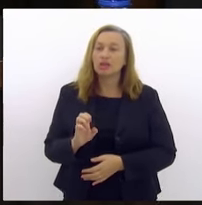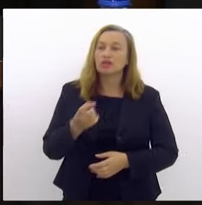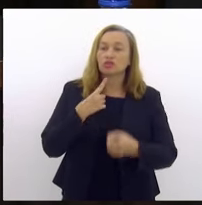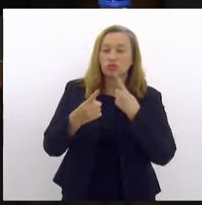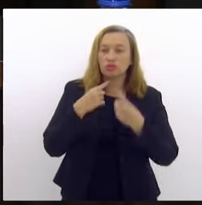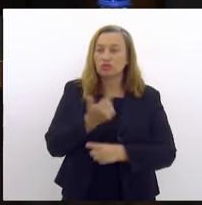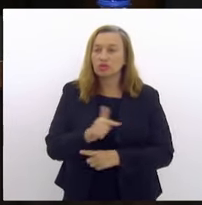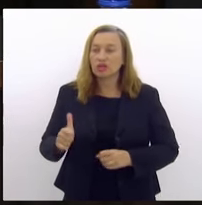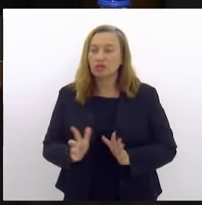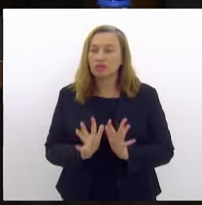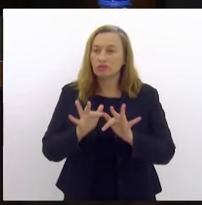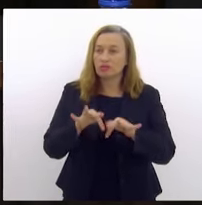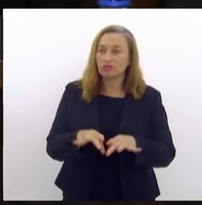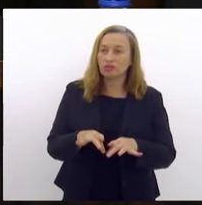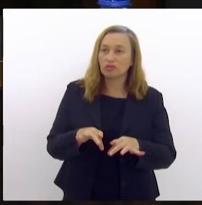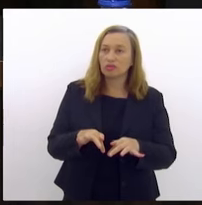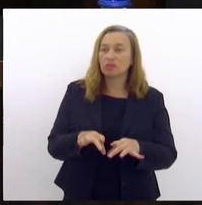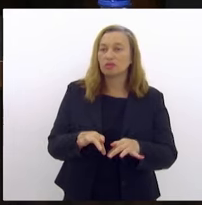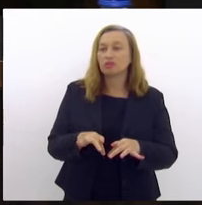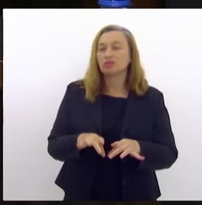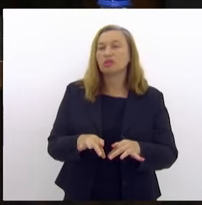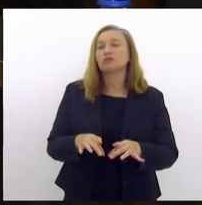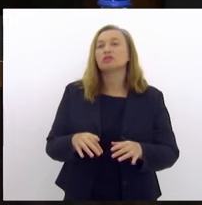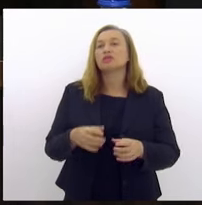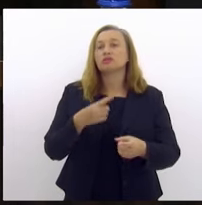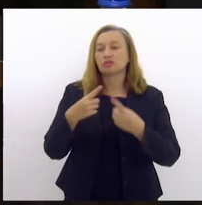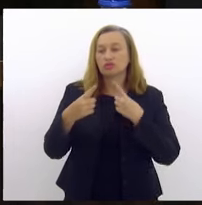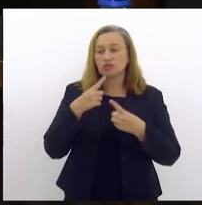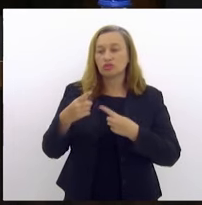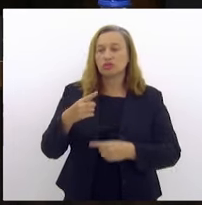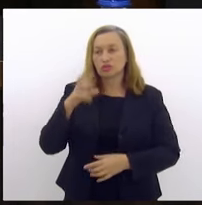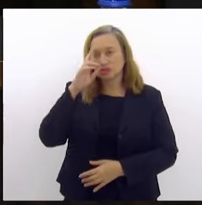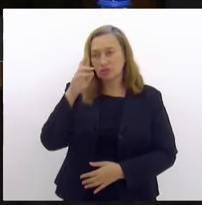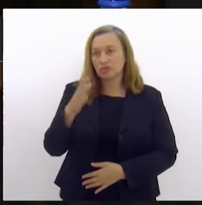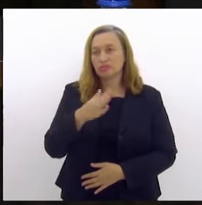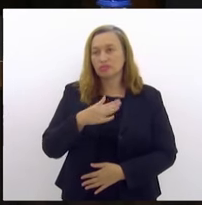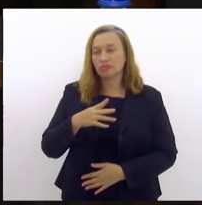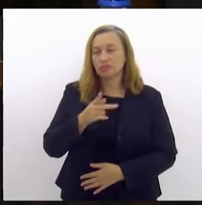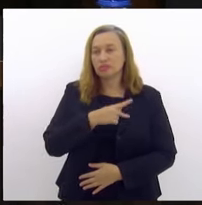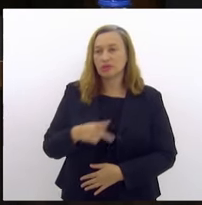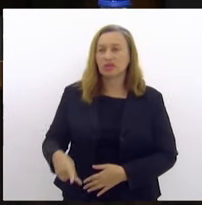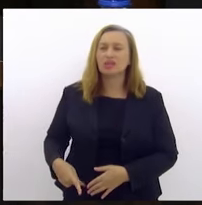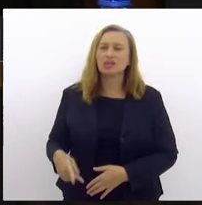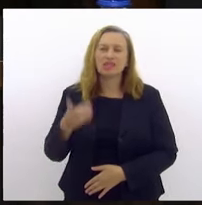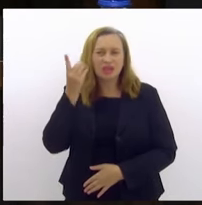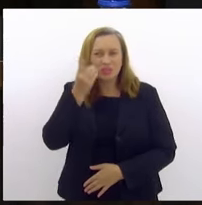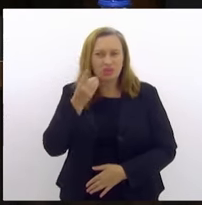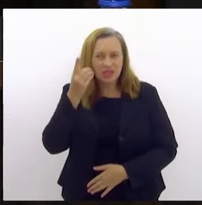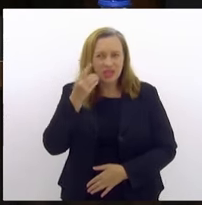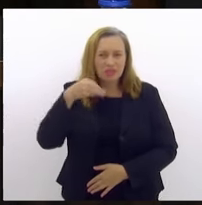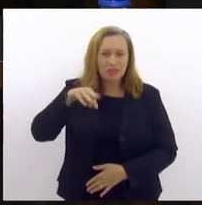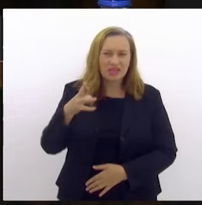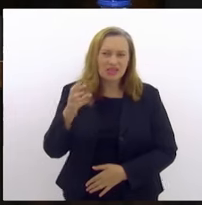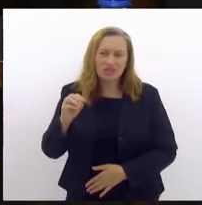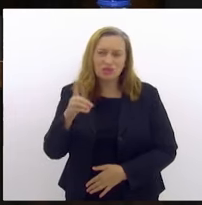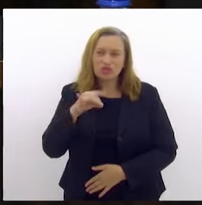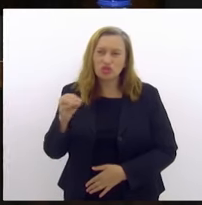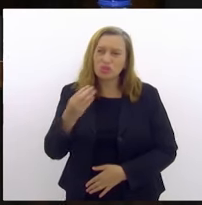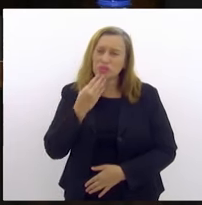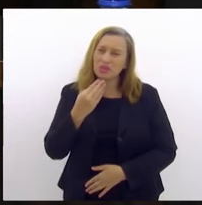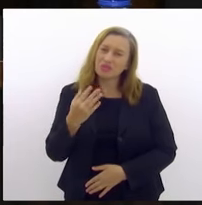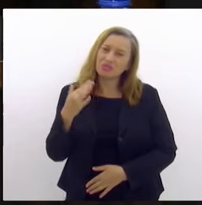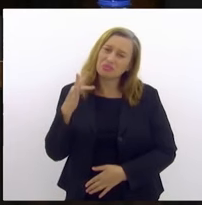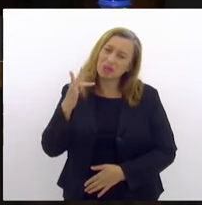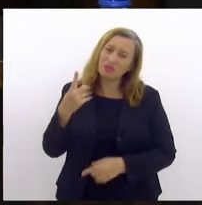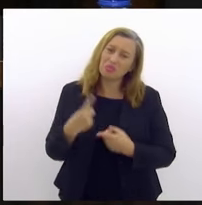havendo o que queira discutir, encerrada a discussão. Presidente, eu gostaria de discutir, senhora presidente. É, deputado Marcelo Dino, eu só pediria que fosse